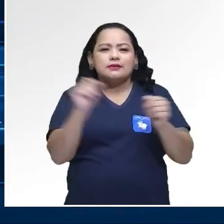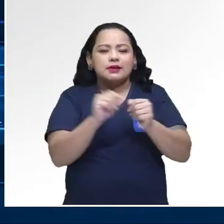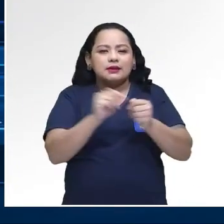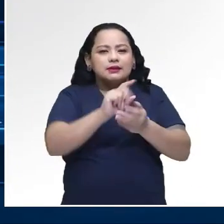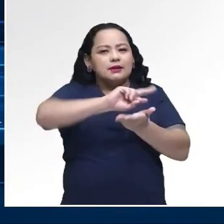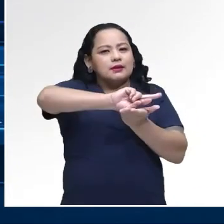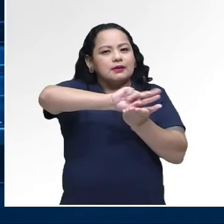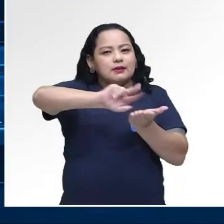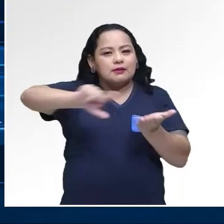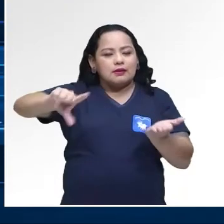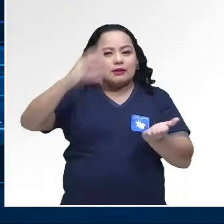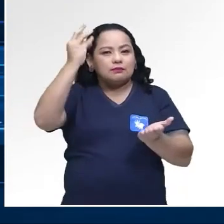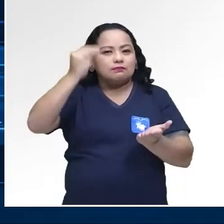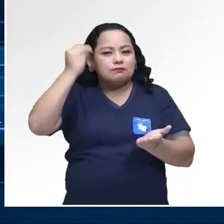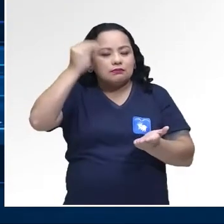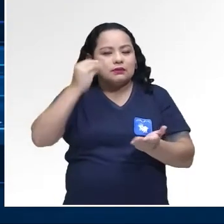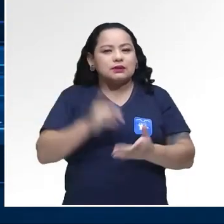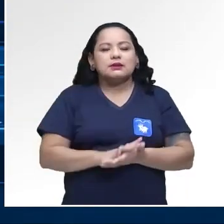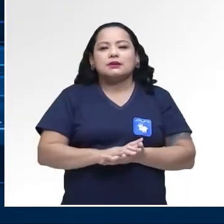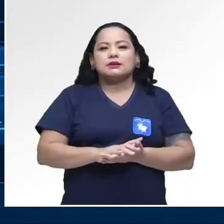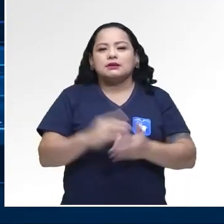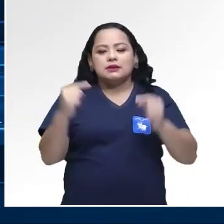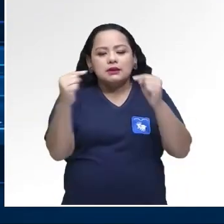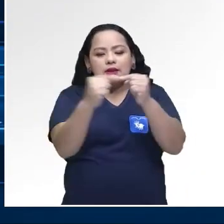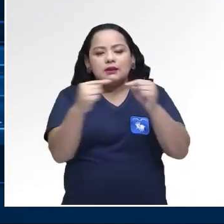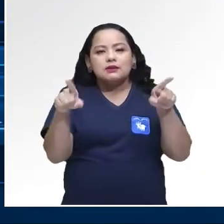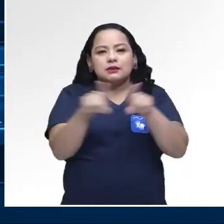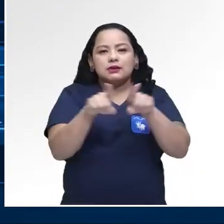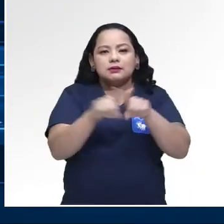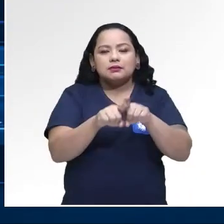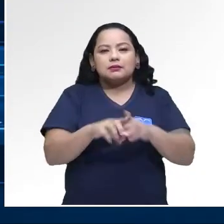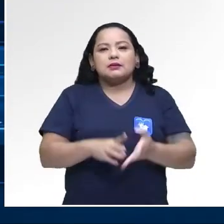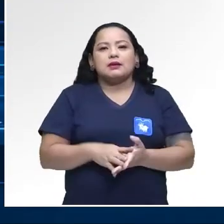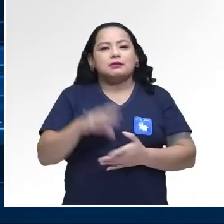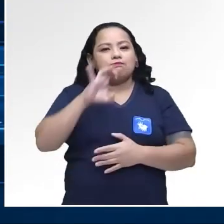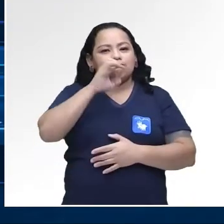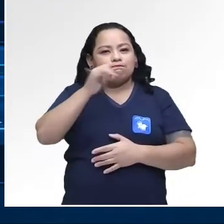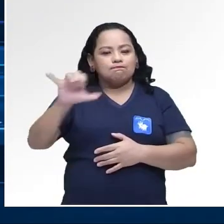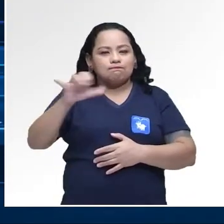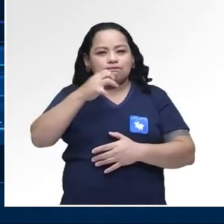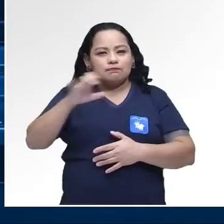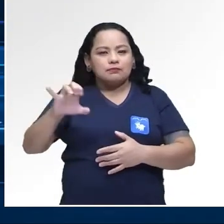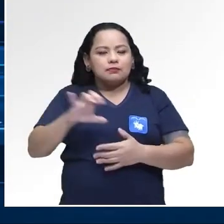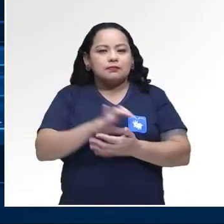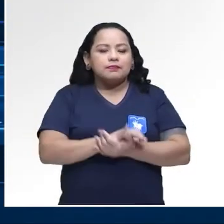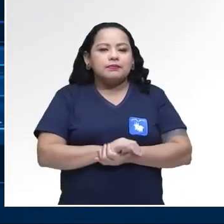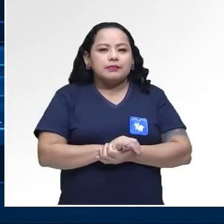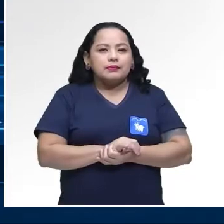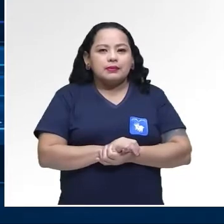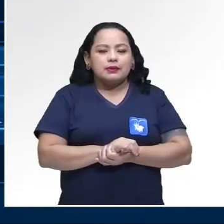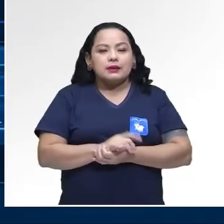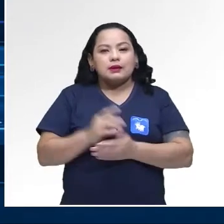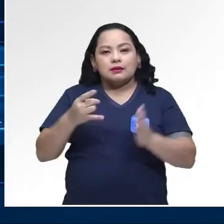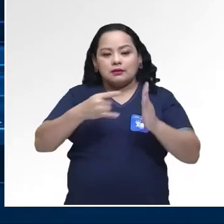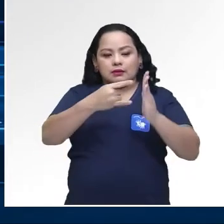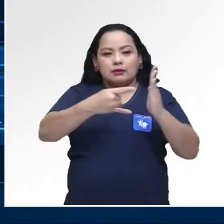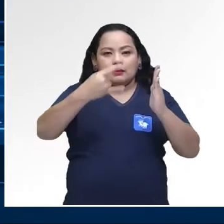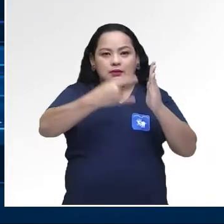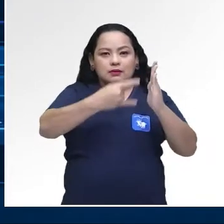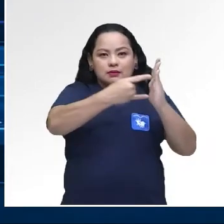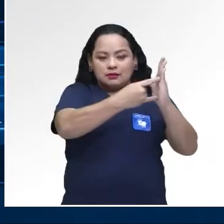vários experimentos, dentre eles relacionados também à eletricidade. Então a gente observa aí que o ímã representa